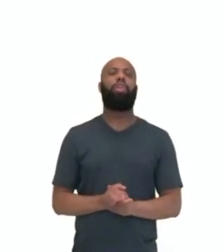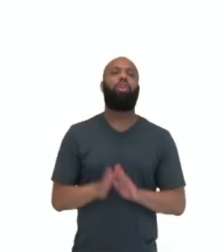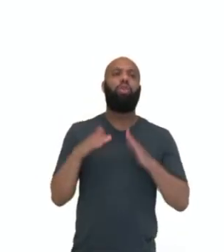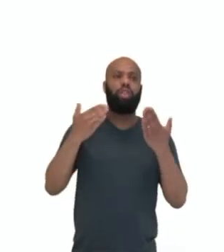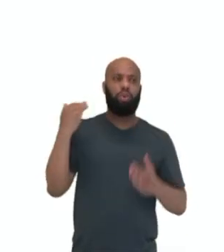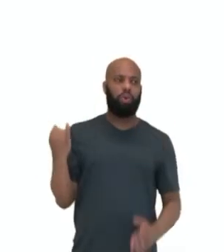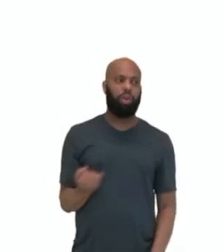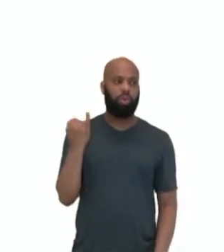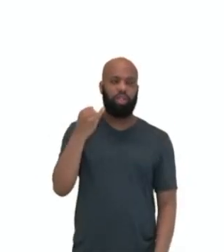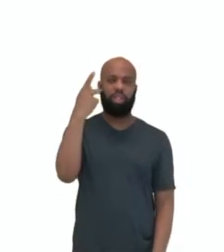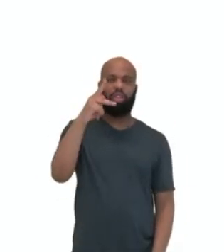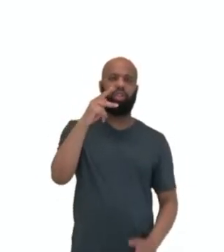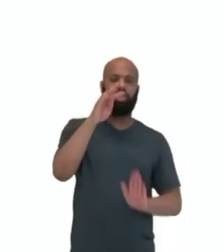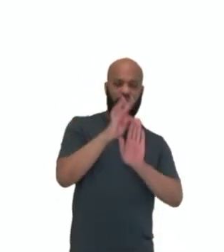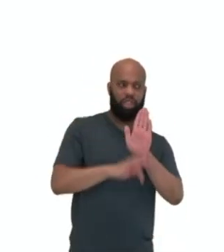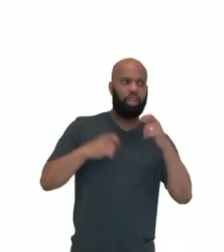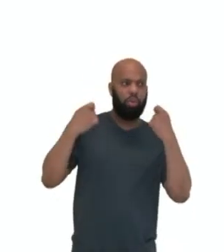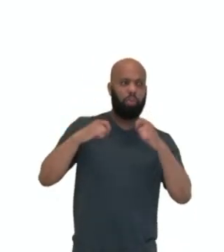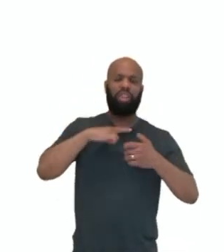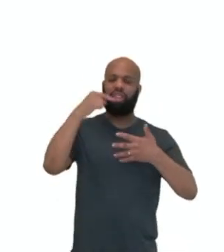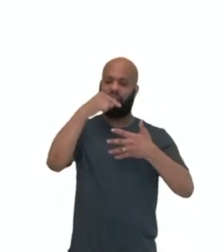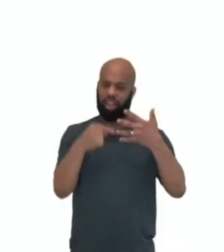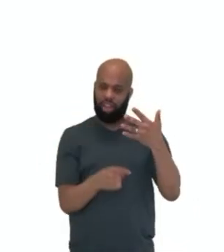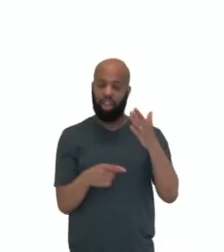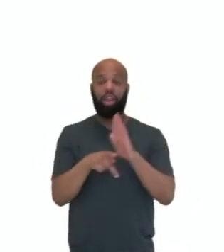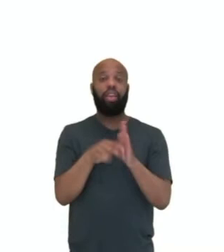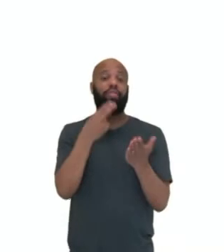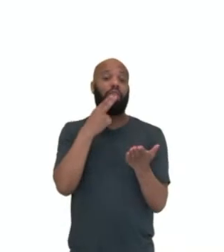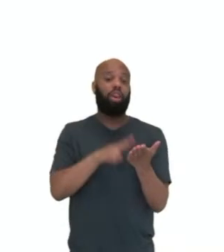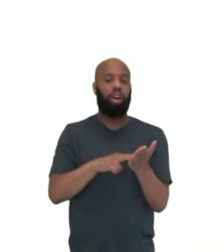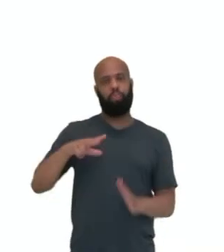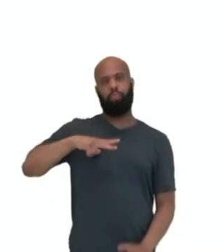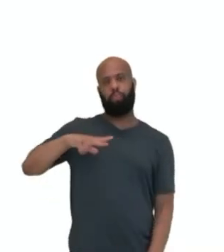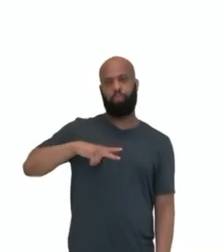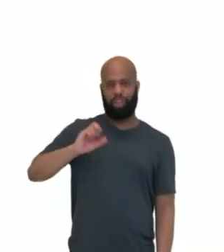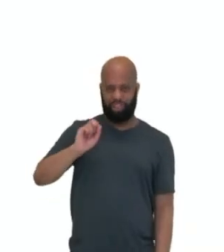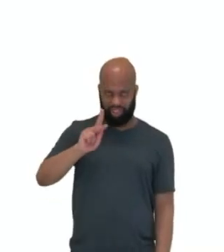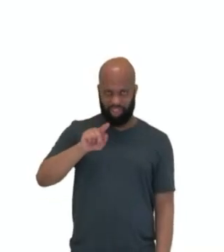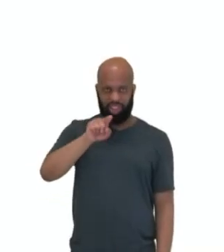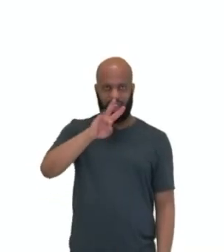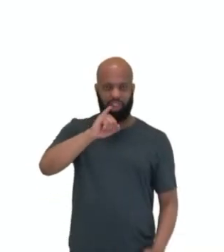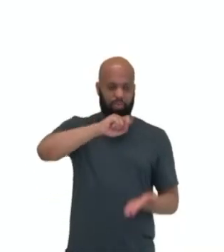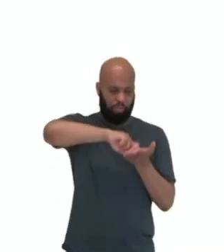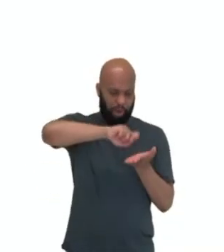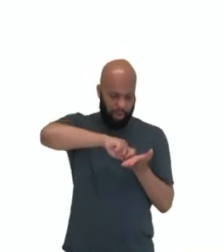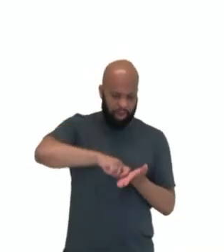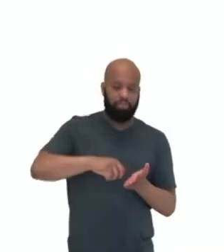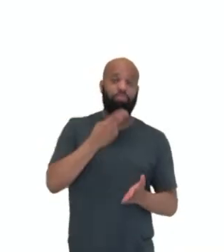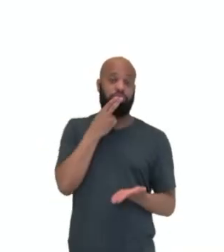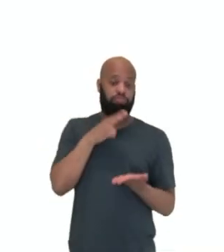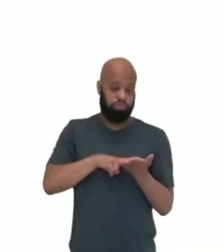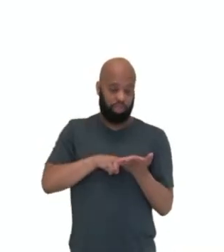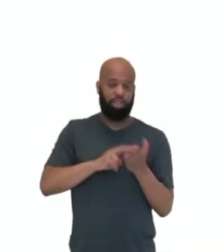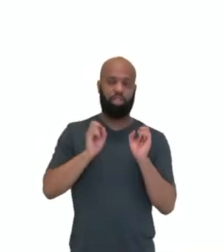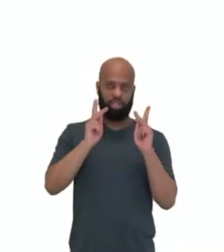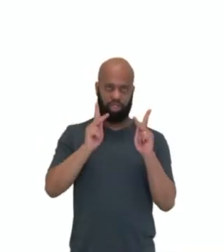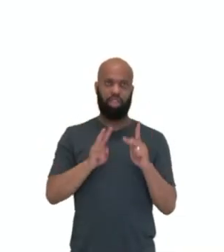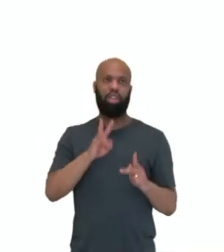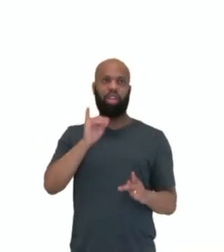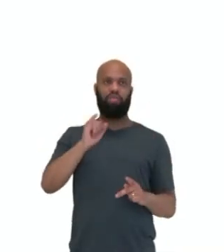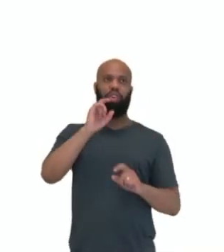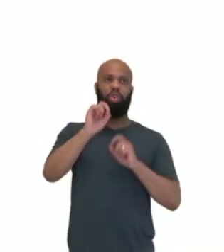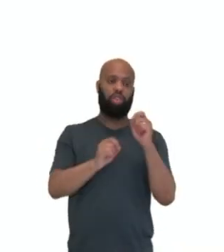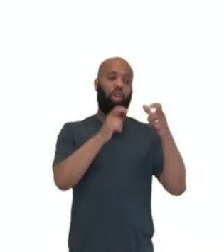Lembre-se que seu texto deve conter os elementos de uma carta pessoal, então você vai fazer uma carta. Você vai